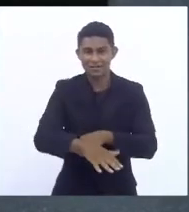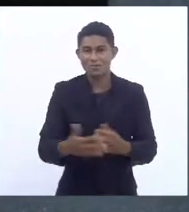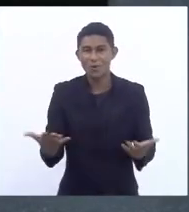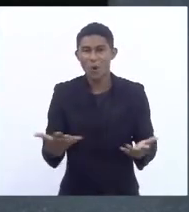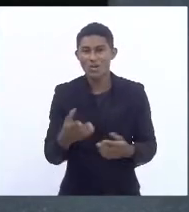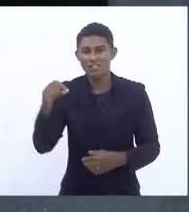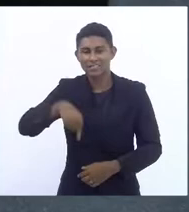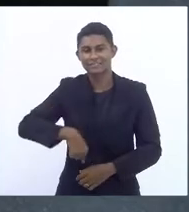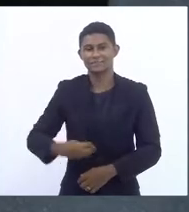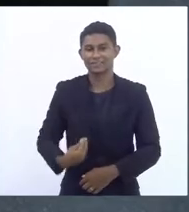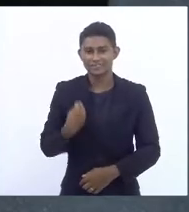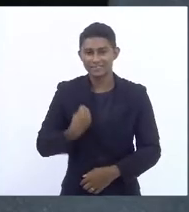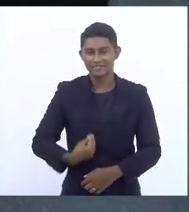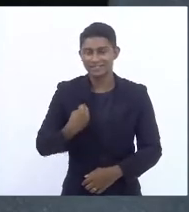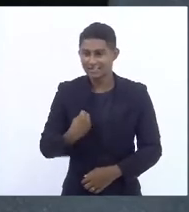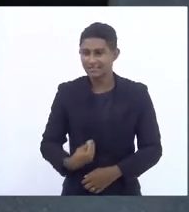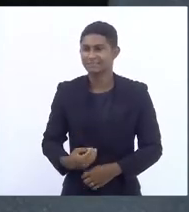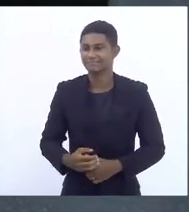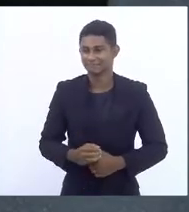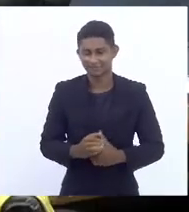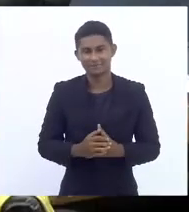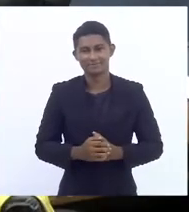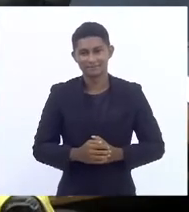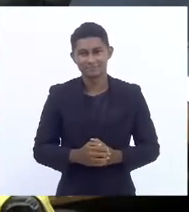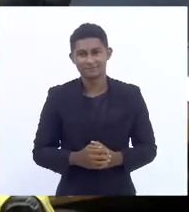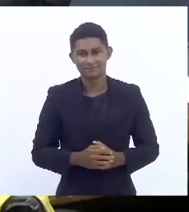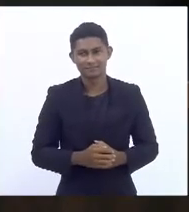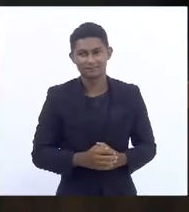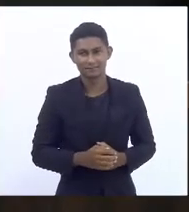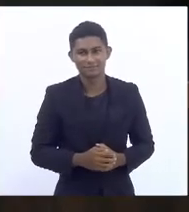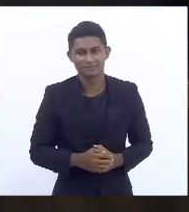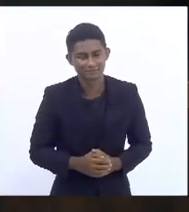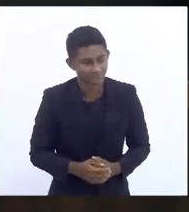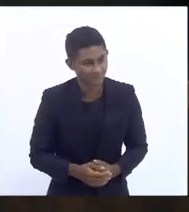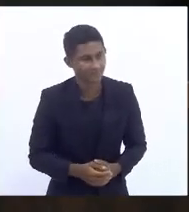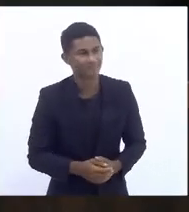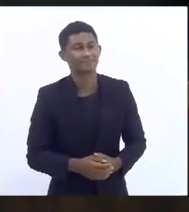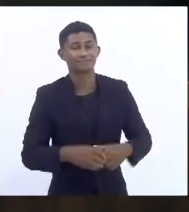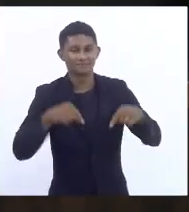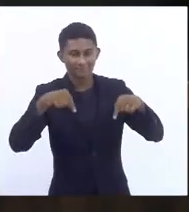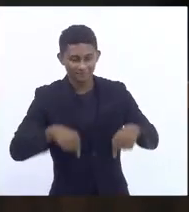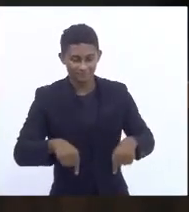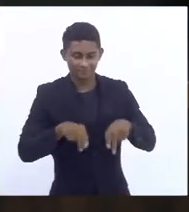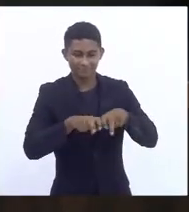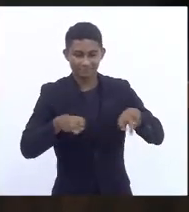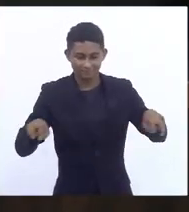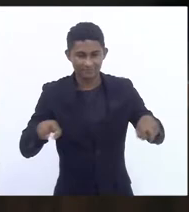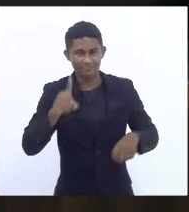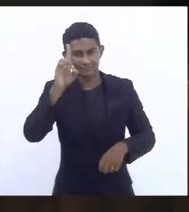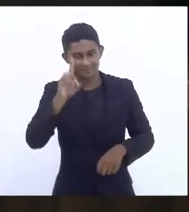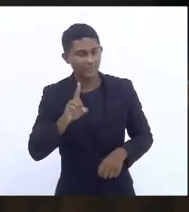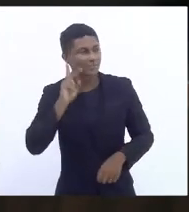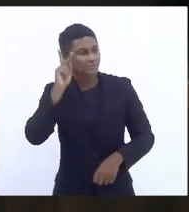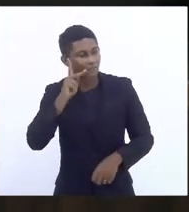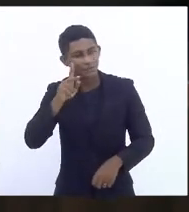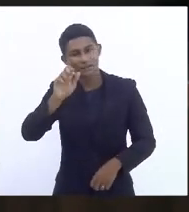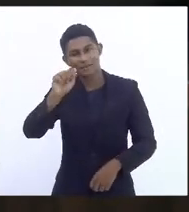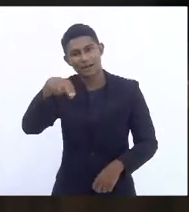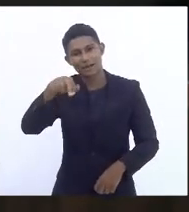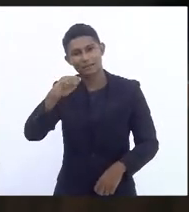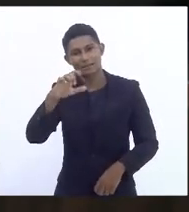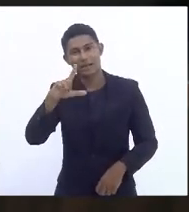Ana Clara de Três Rios. Quero receber, em nome da mesa diretora, a vereadora Ana Clara. Seja